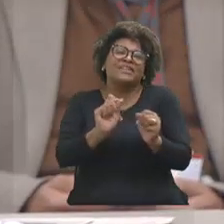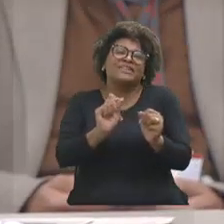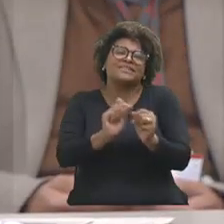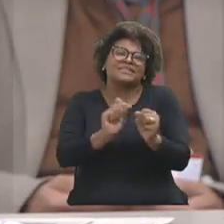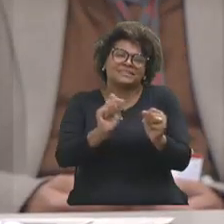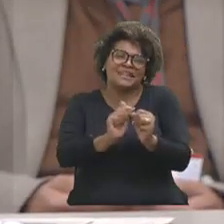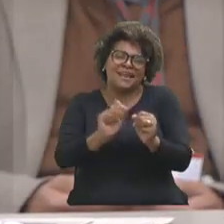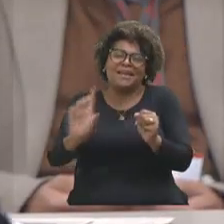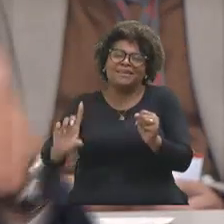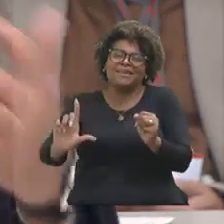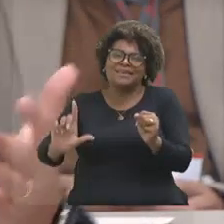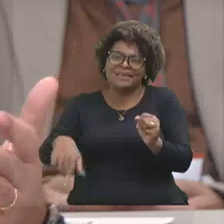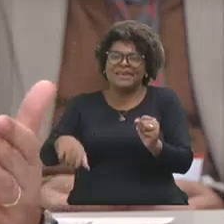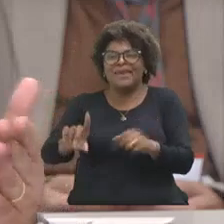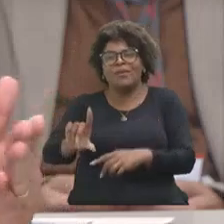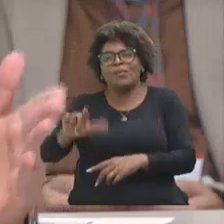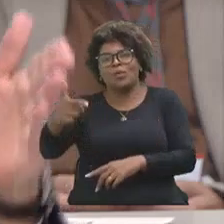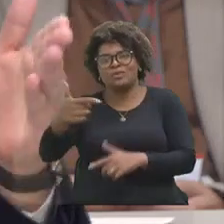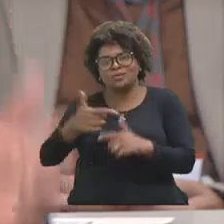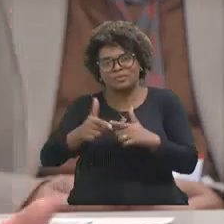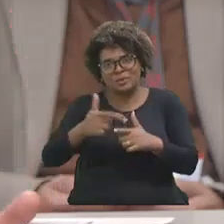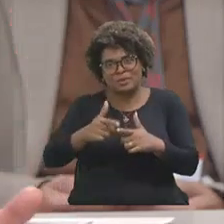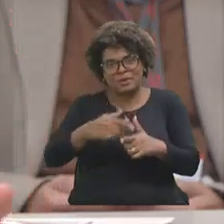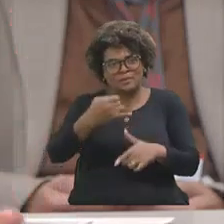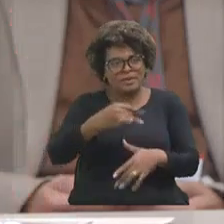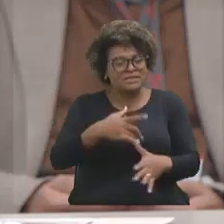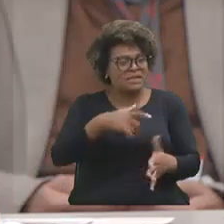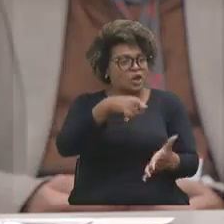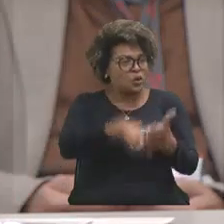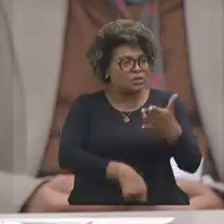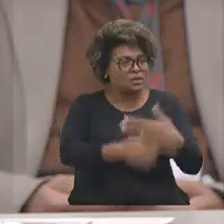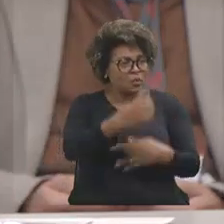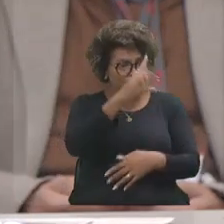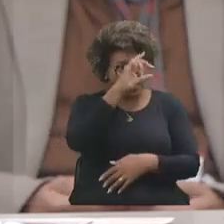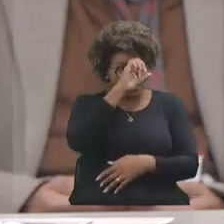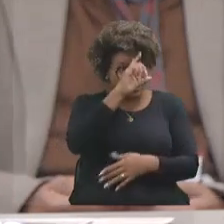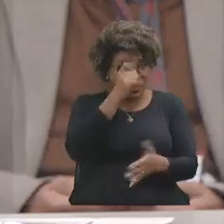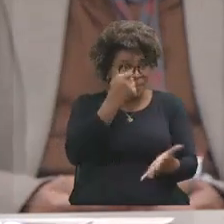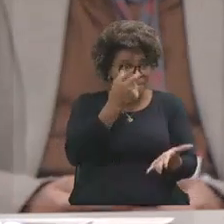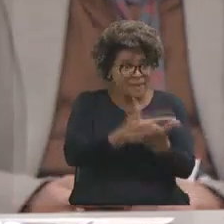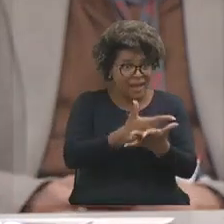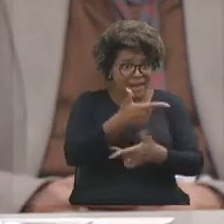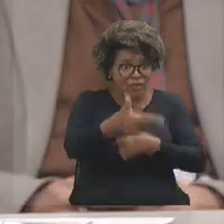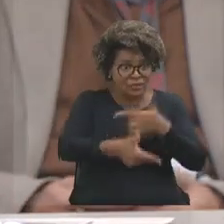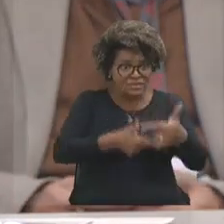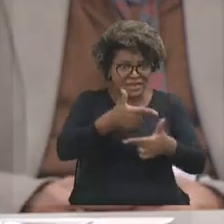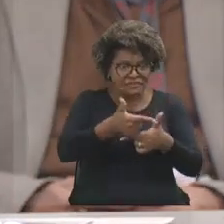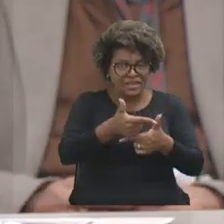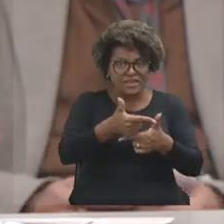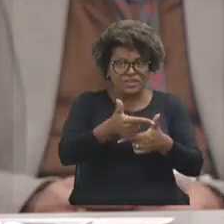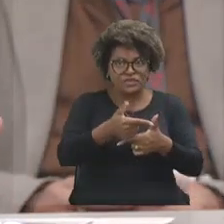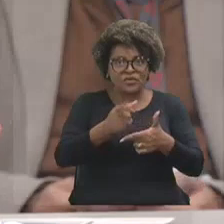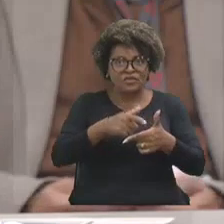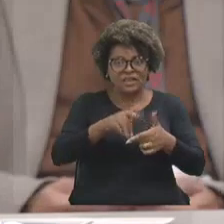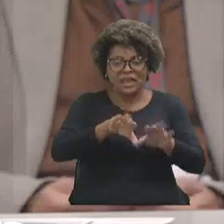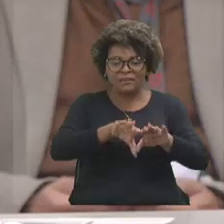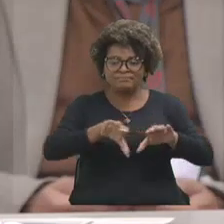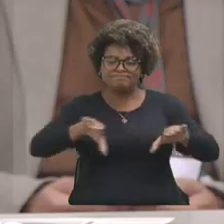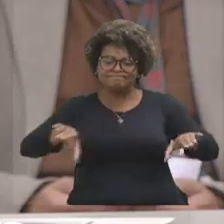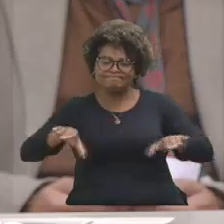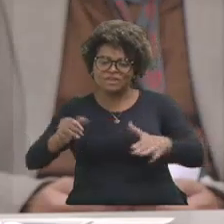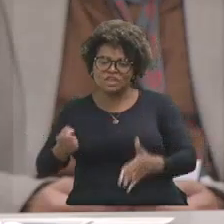o outro problema se a gente contrata um hospital e paga por serviço nós vamos ter que tentar criar um pagamento à parte de despesa que não é